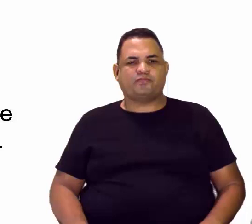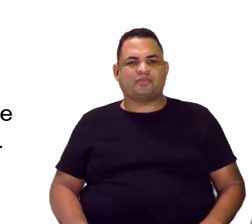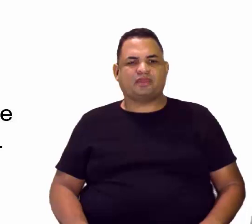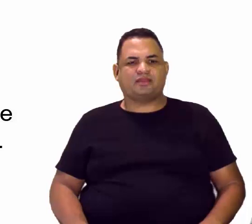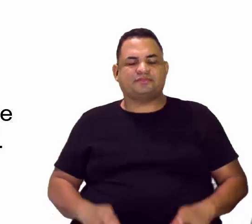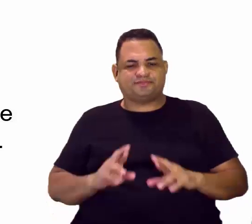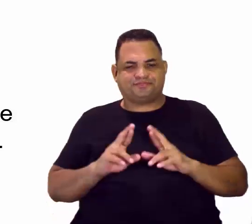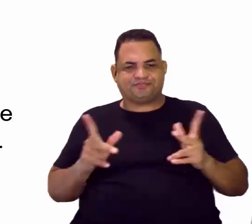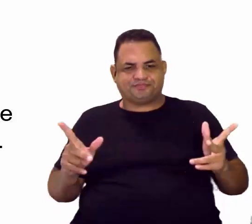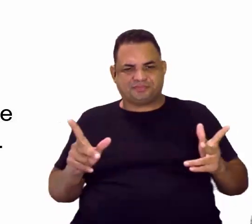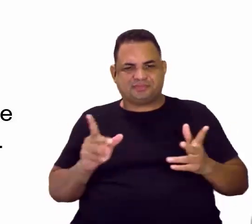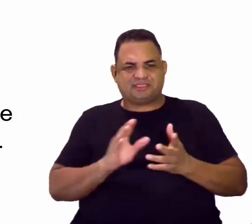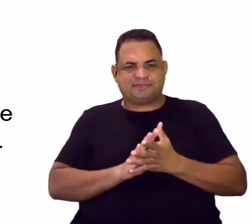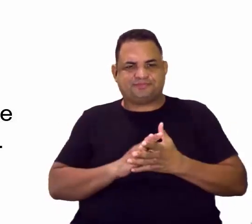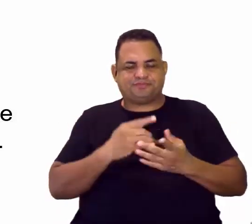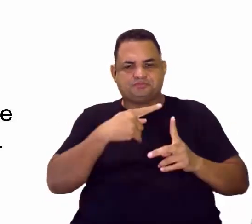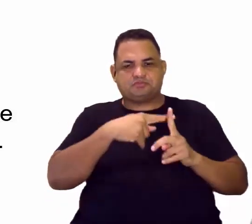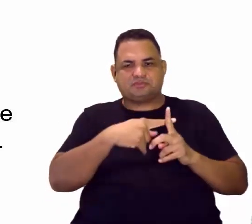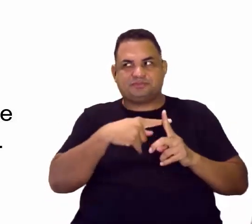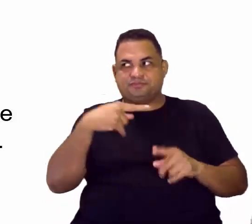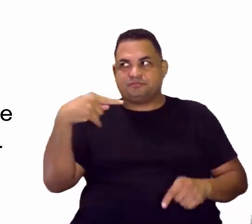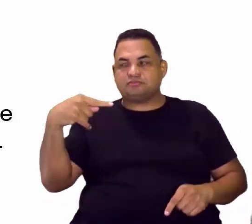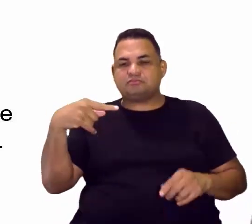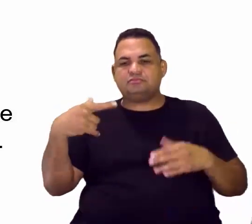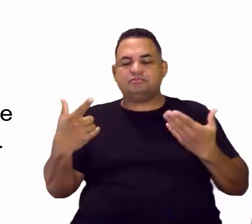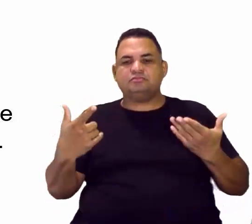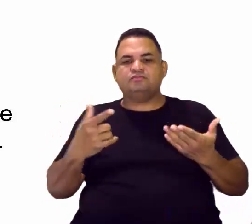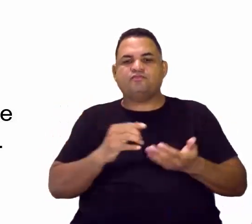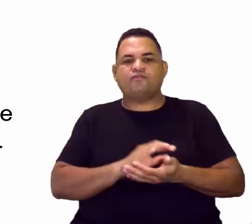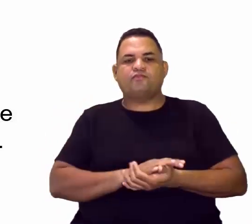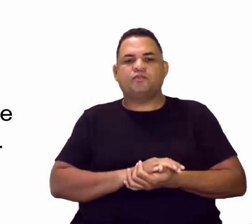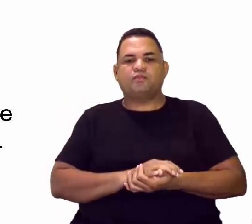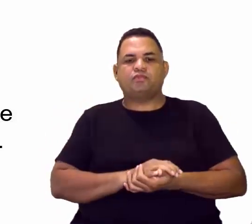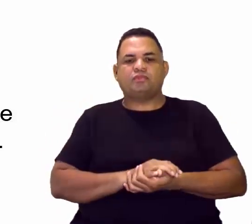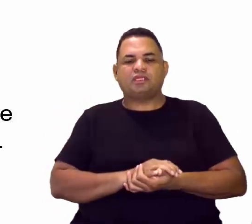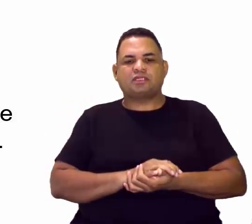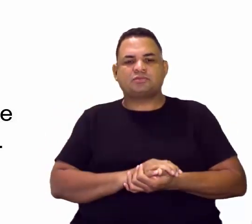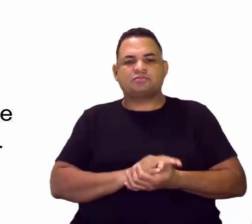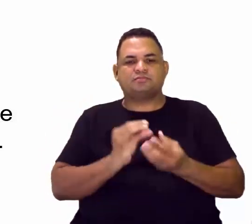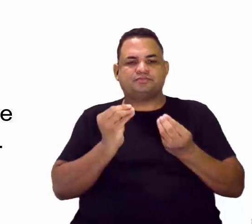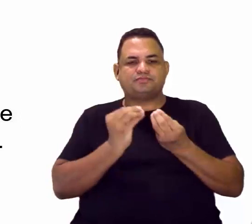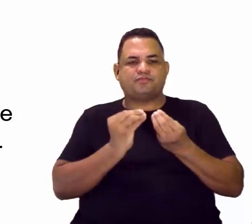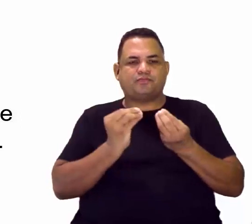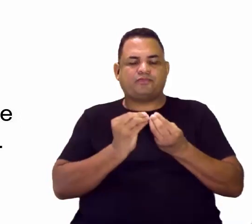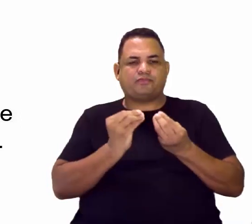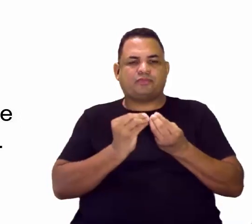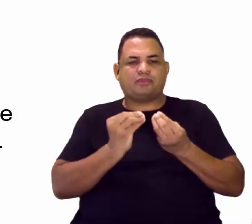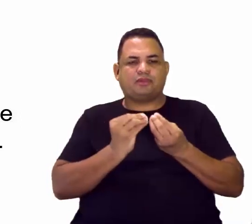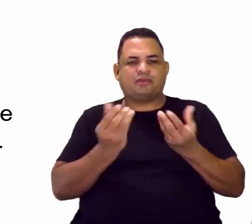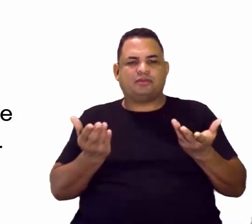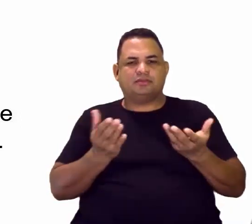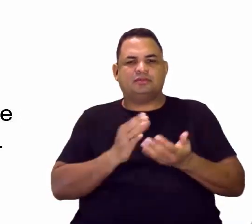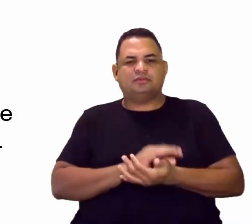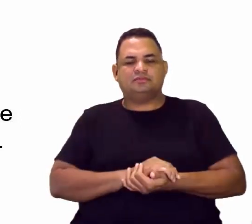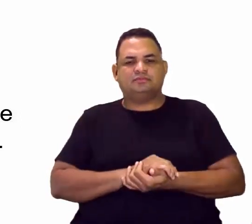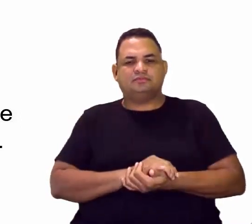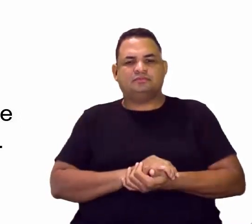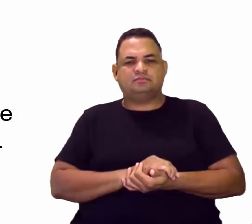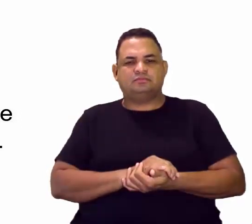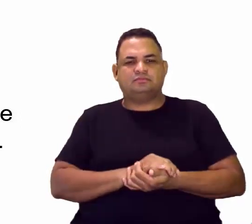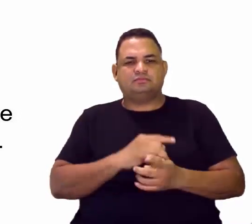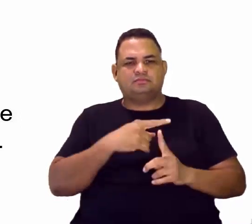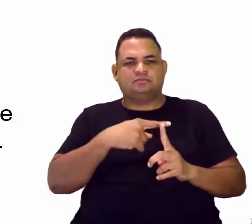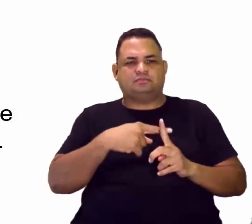essa diferença de carga faz com que esta molécula seja predominantemente